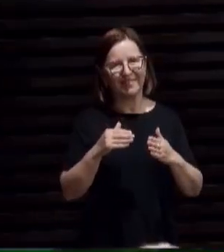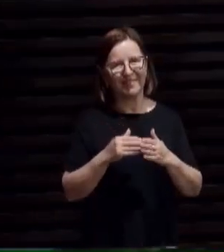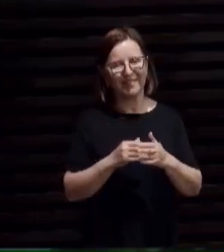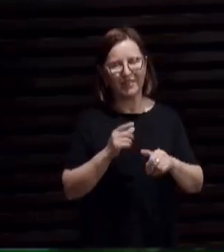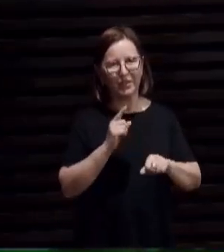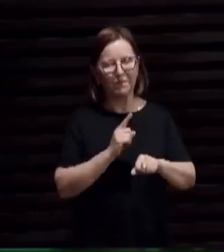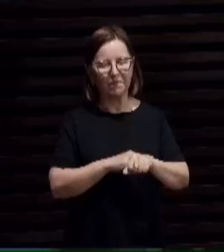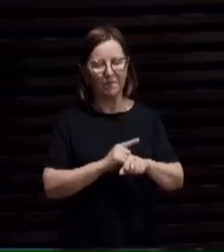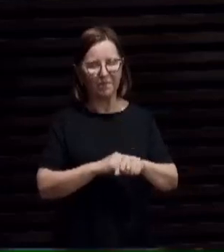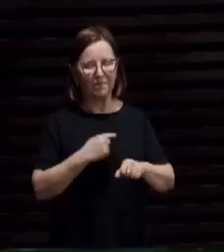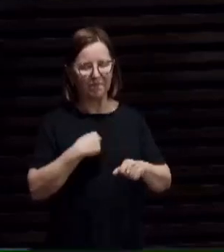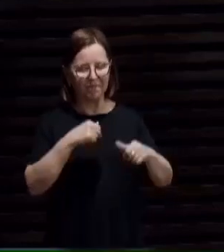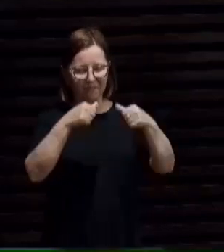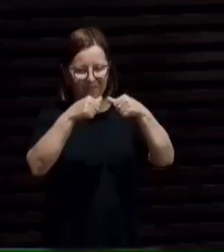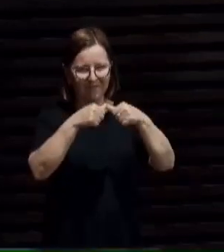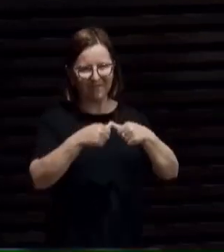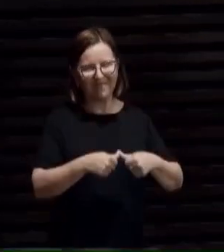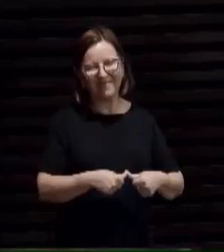todos e que